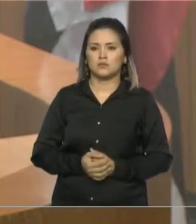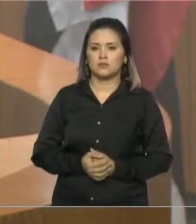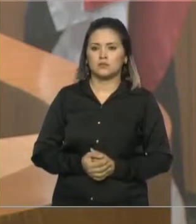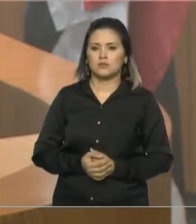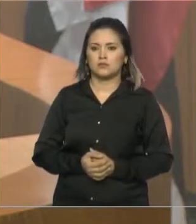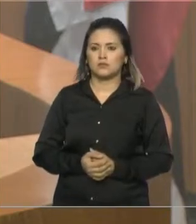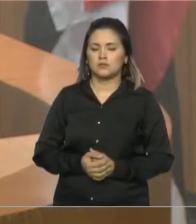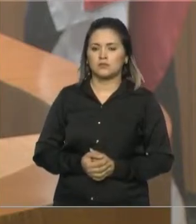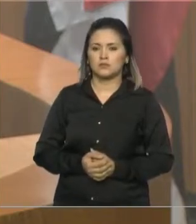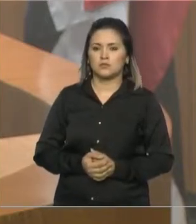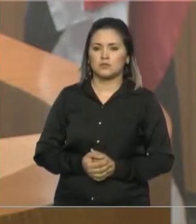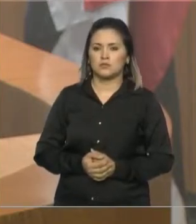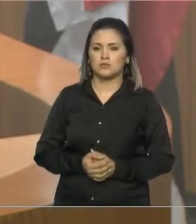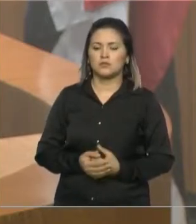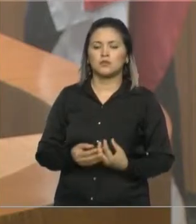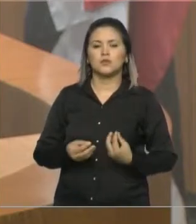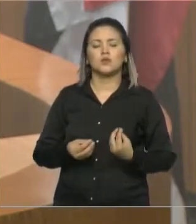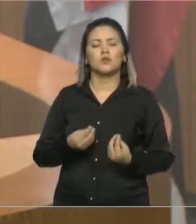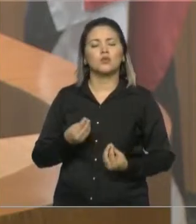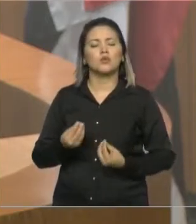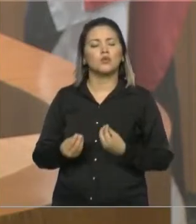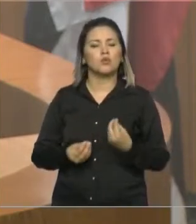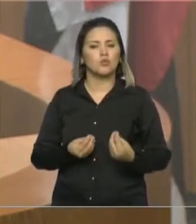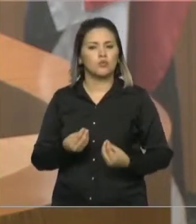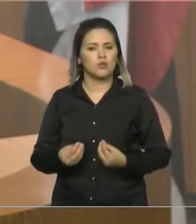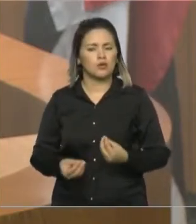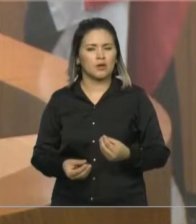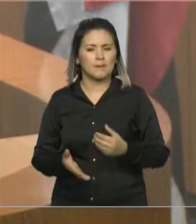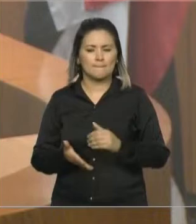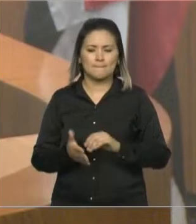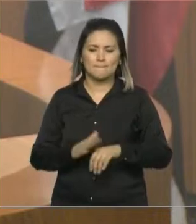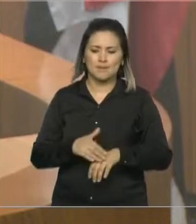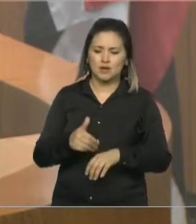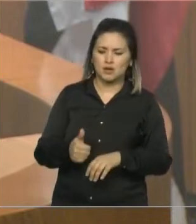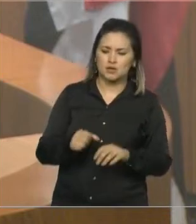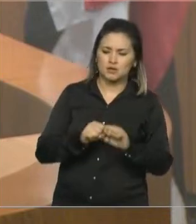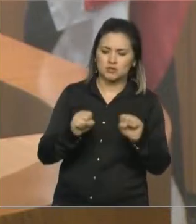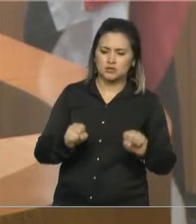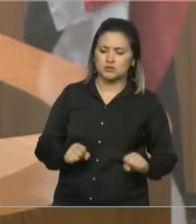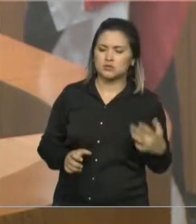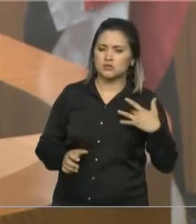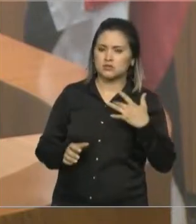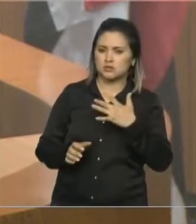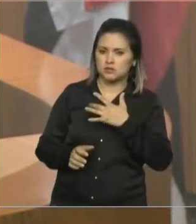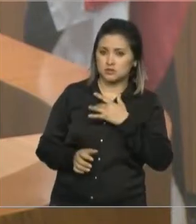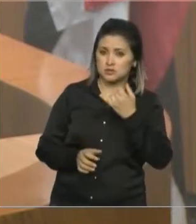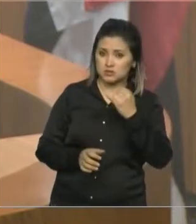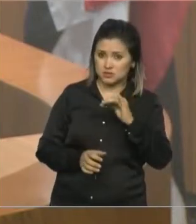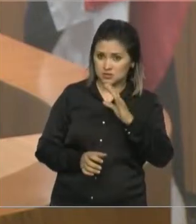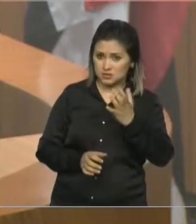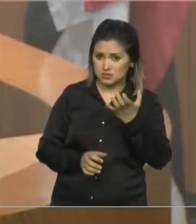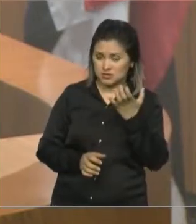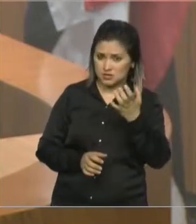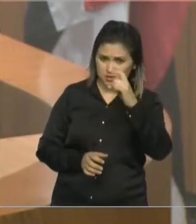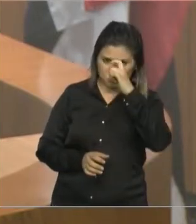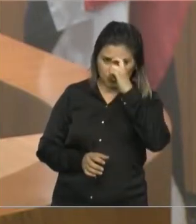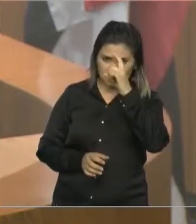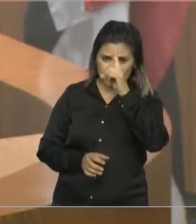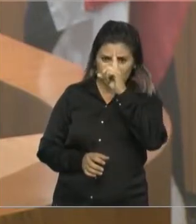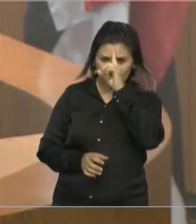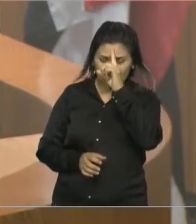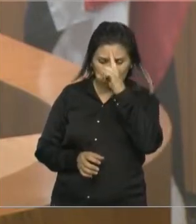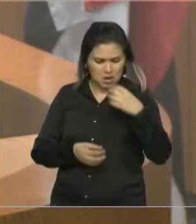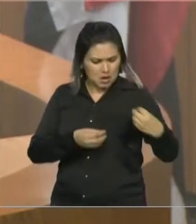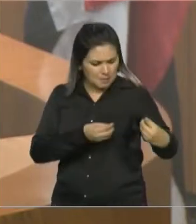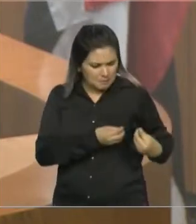que a gente quer de fato do sistema de saúde. Se a gente quer um hospital a menos de 50 quilômetros do outro, fazendo o mesmo